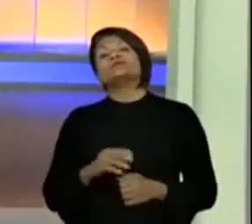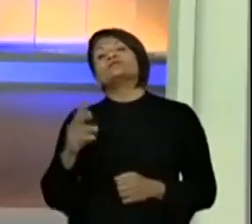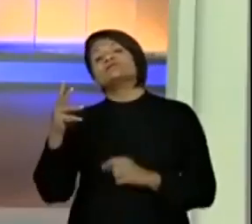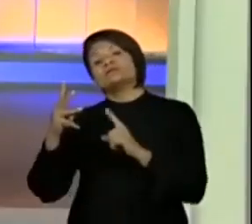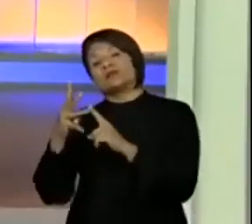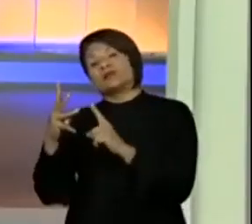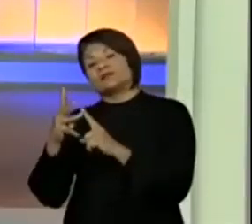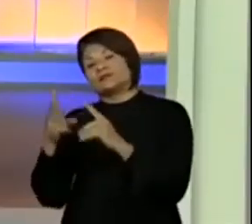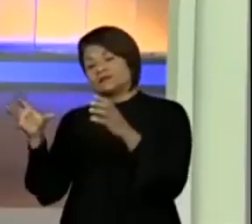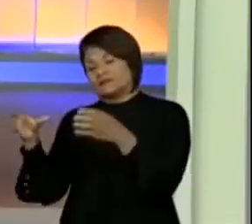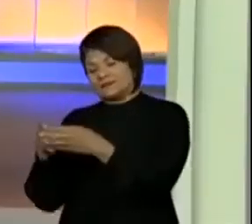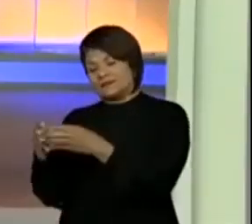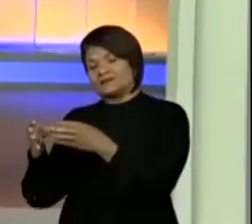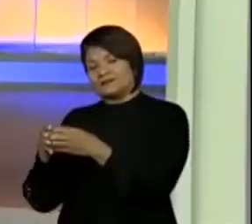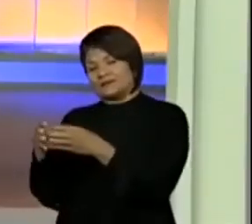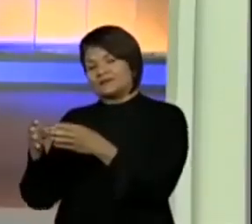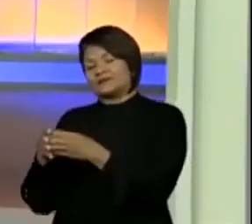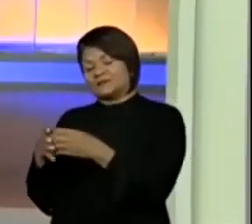lugar,